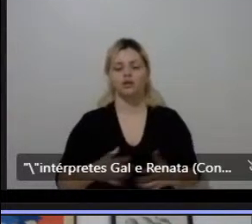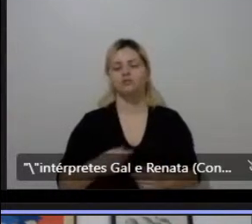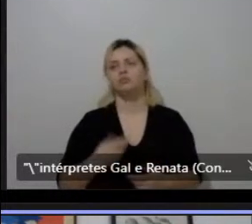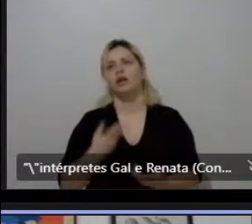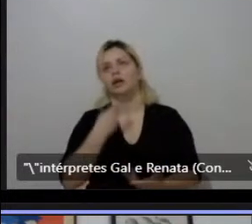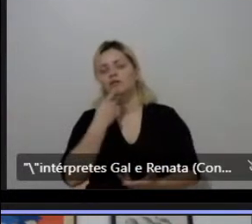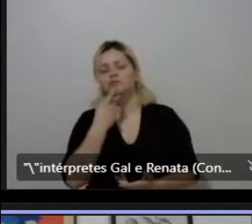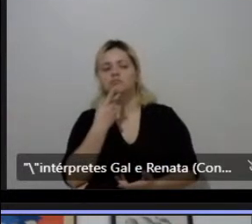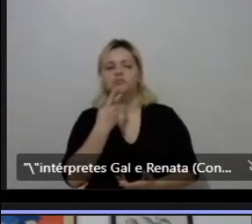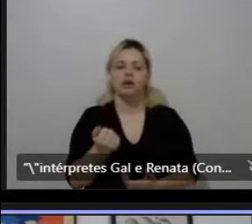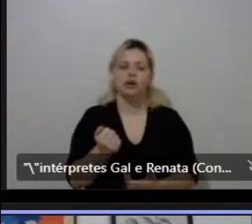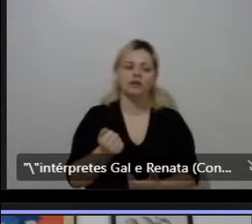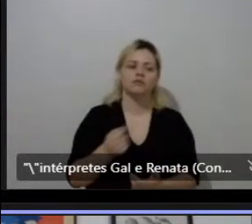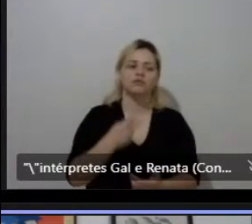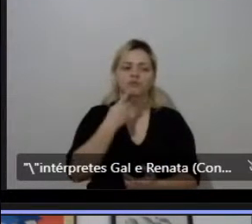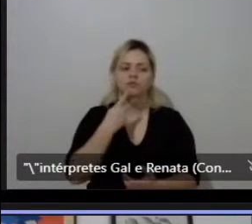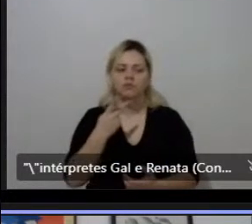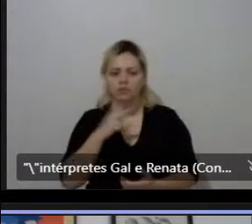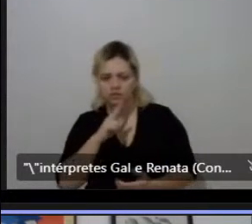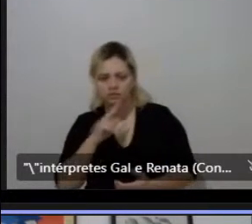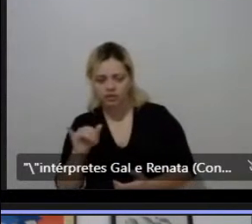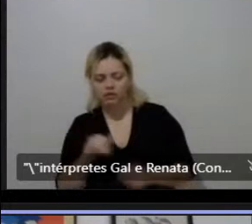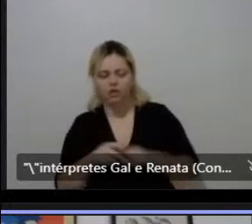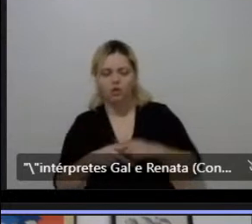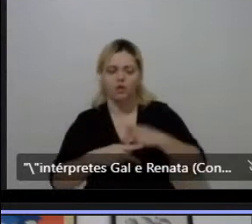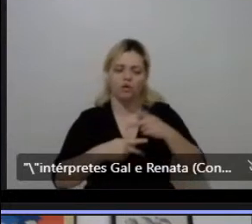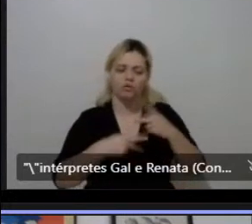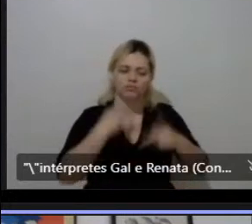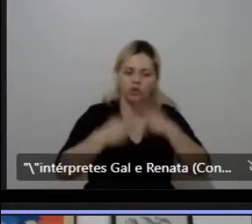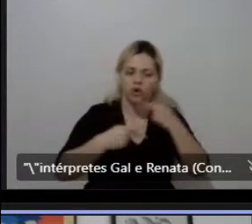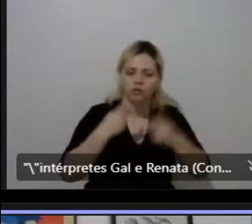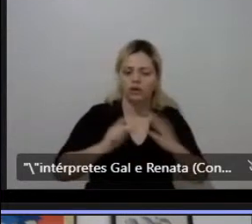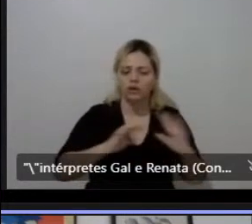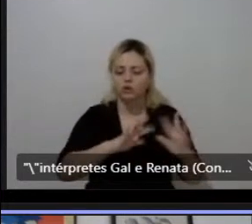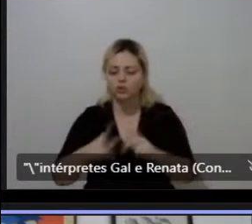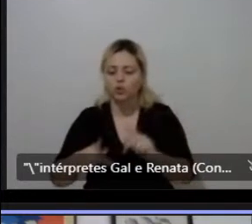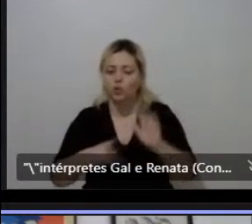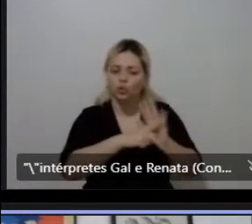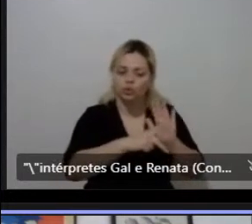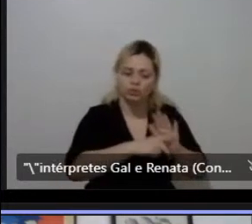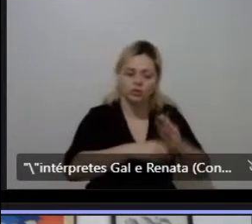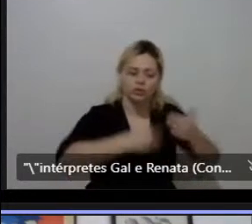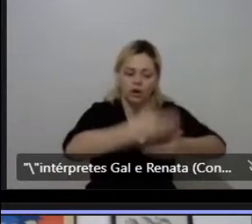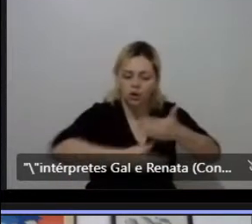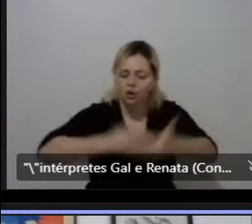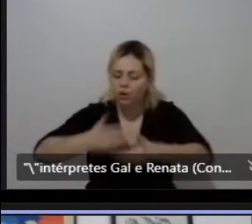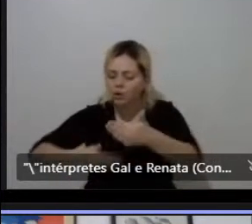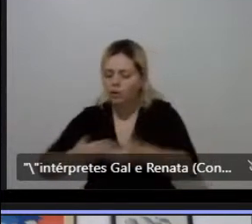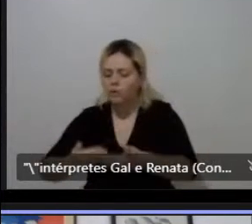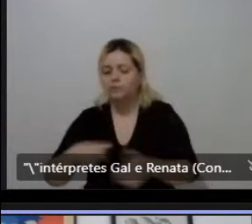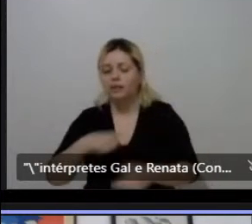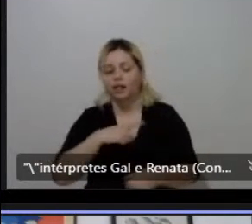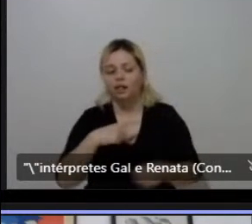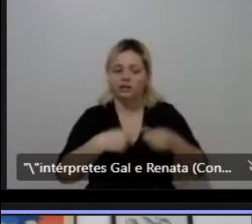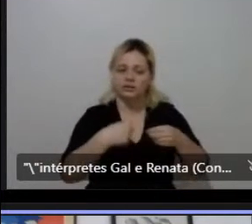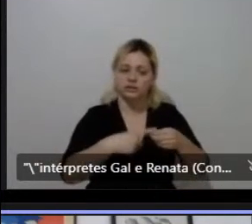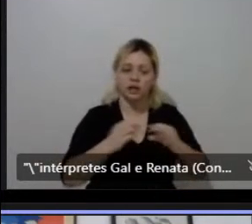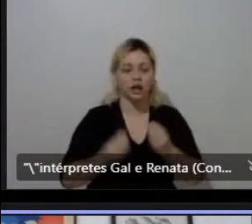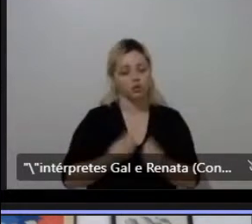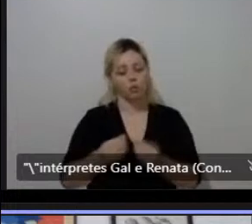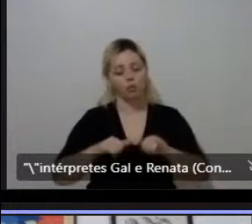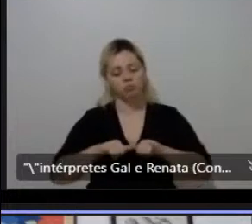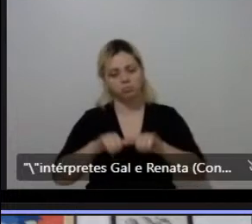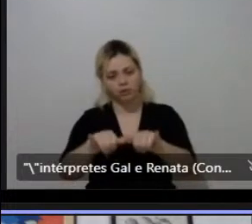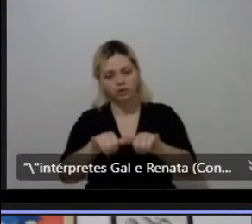de legitimidade. E também a cidade como mercadoria, né? Então, a gente também vê essa ação, né,